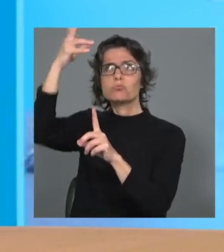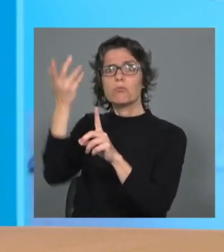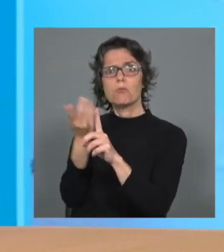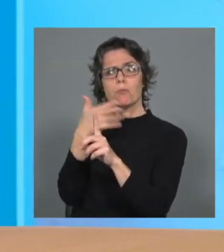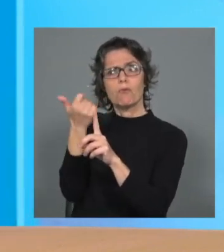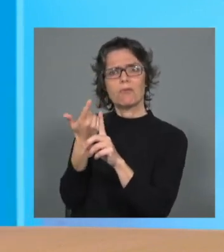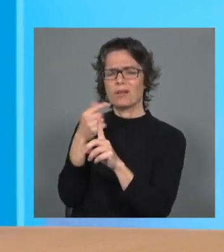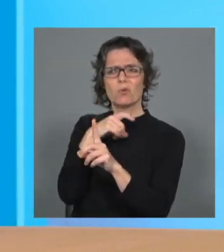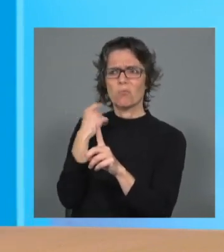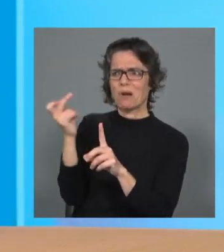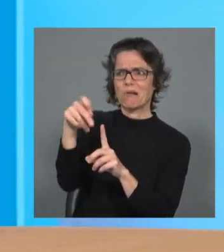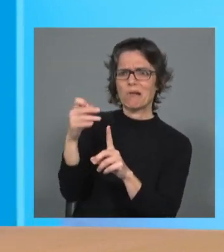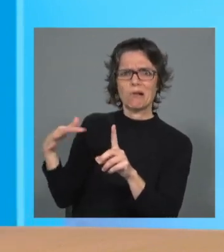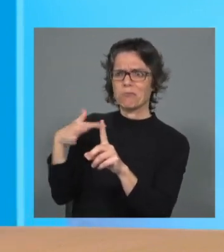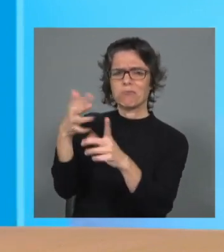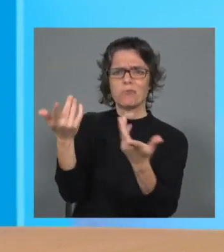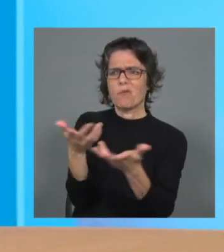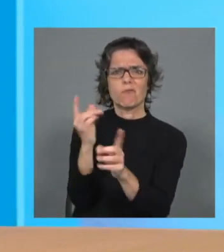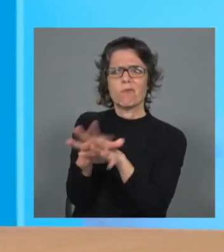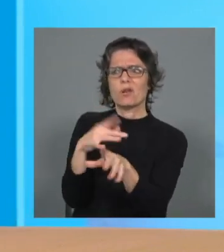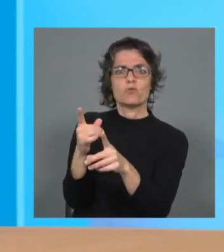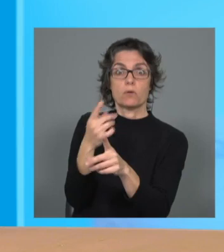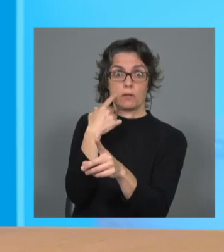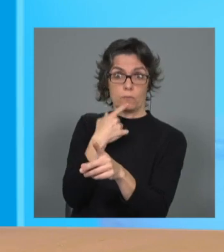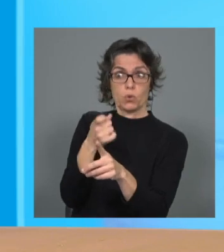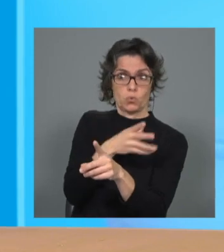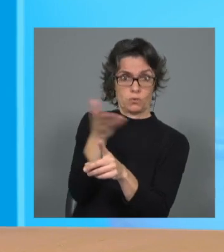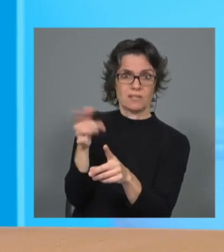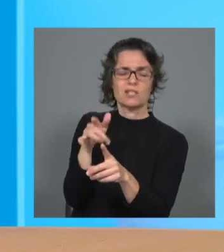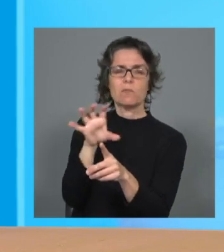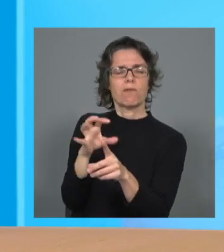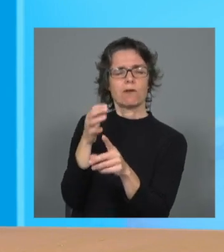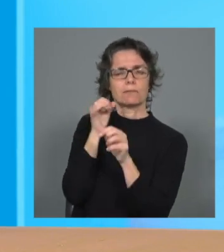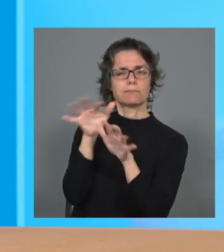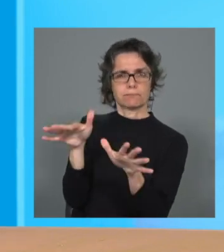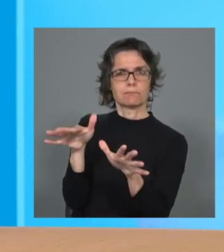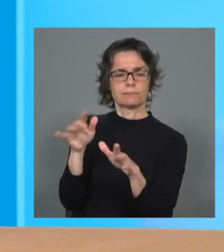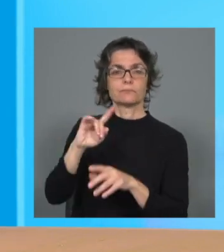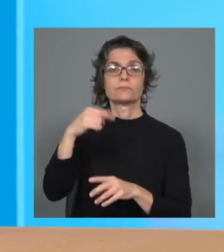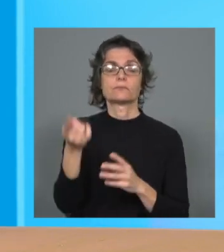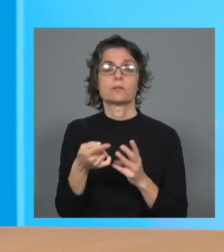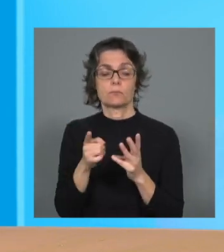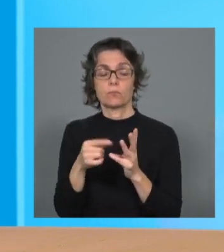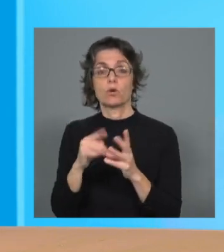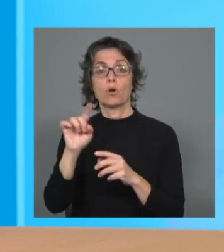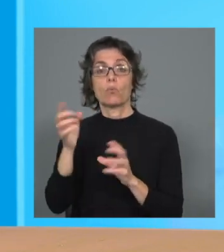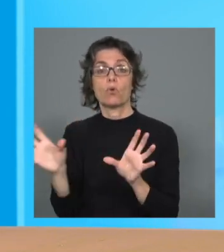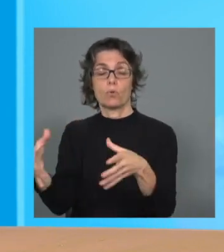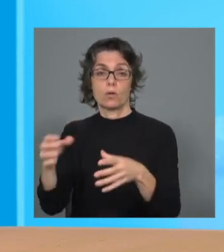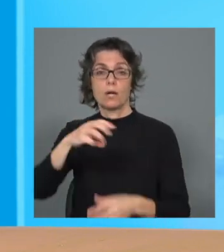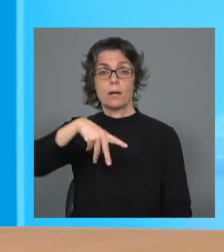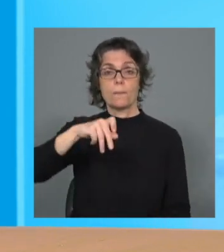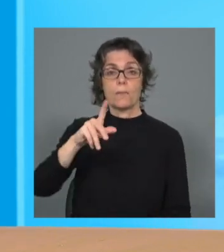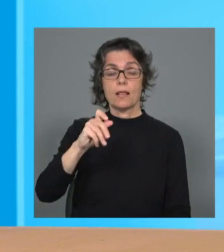o padre aqui a fazer? Que campainha é esta? E de facto leva-se a mensagem, a ideia é essa. Depois tem outra comunidade, que é Malarranha,